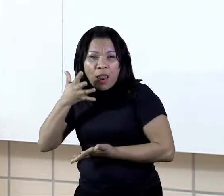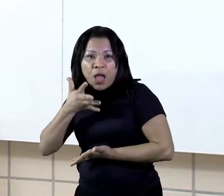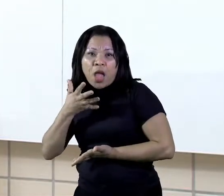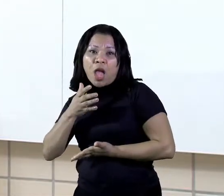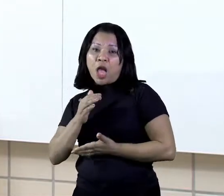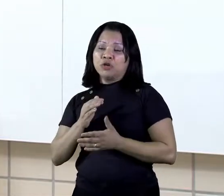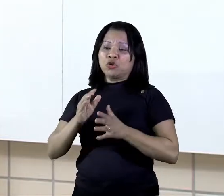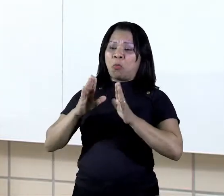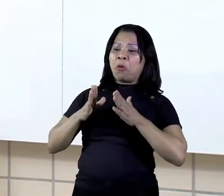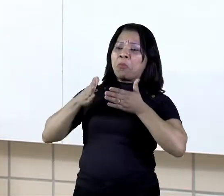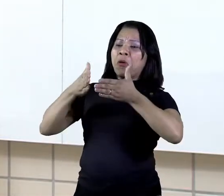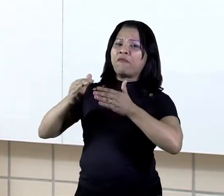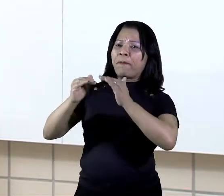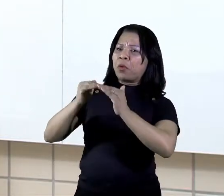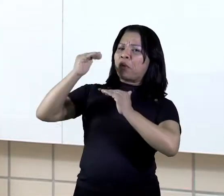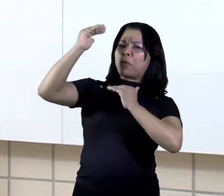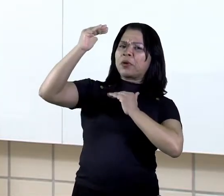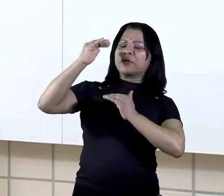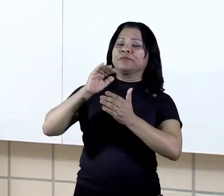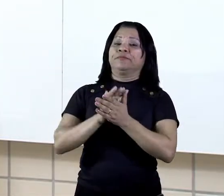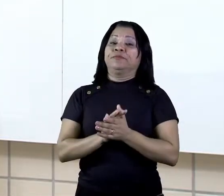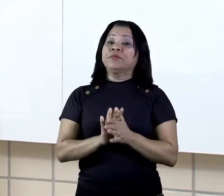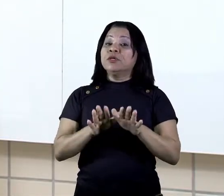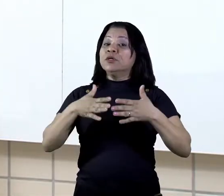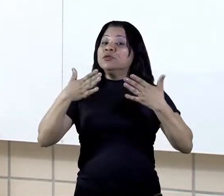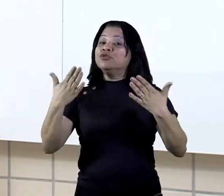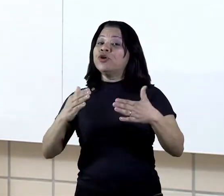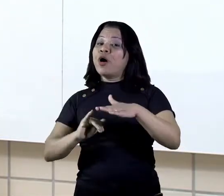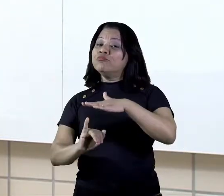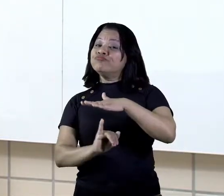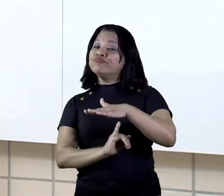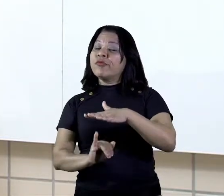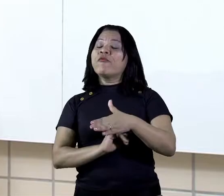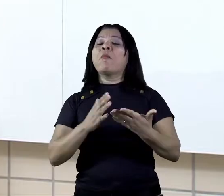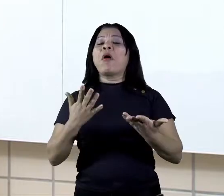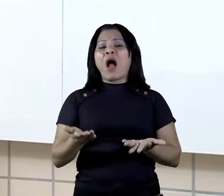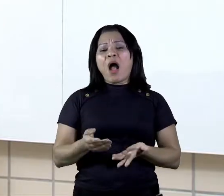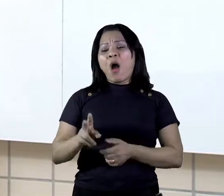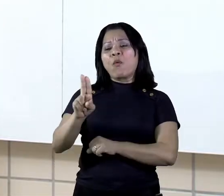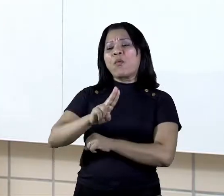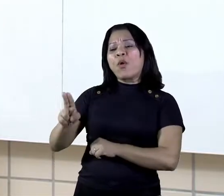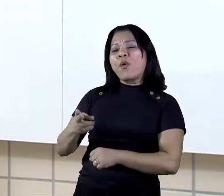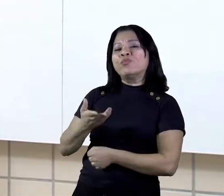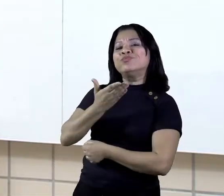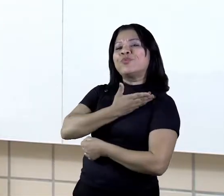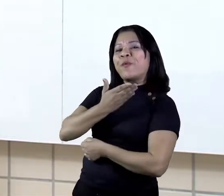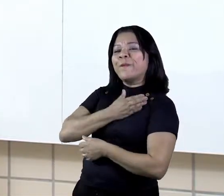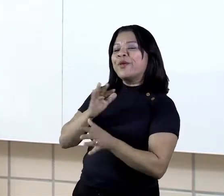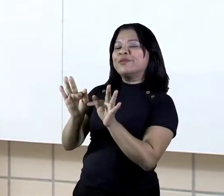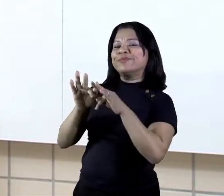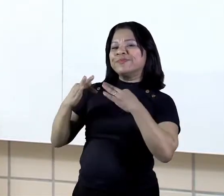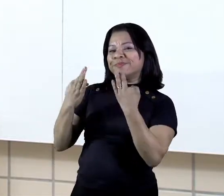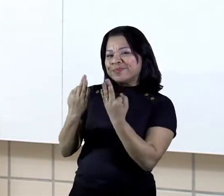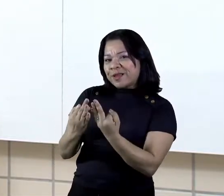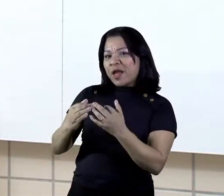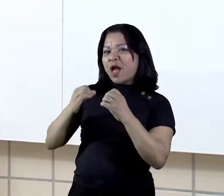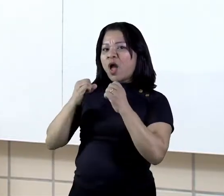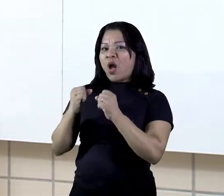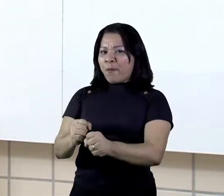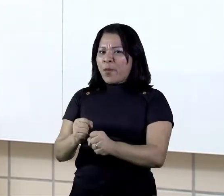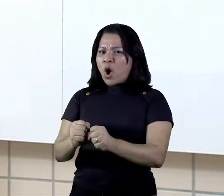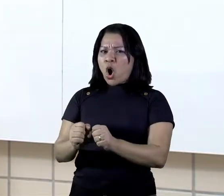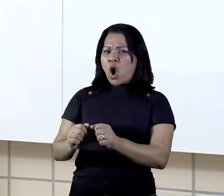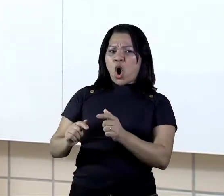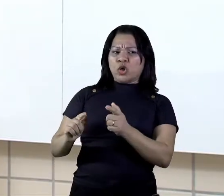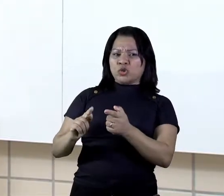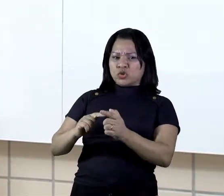superior. Já a linguagem informal, aquela que eu utilizo com os meus amigos, com familiares, onde eu posso usar gírias, quando